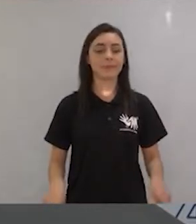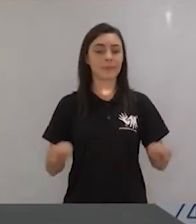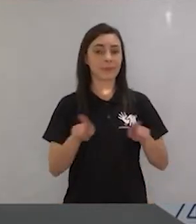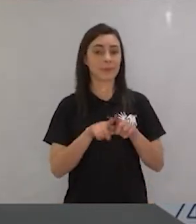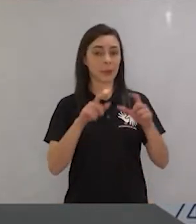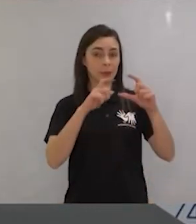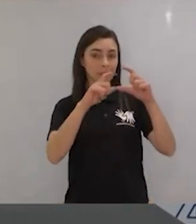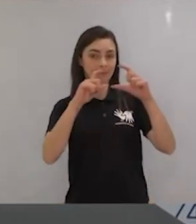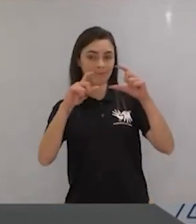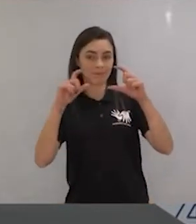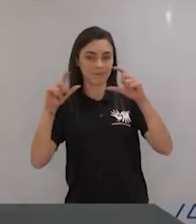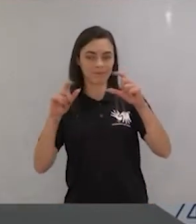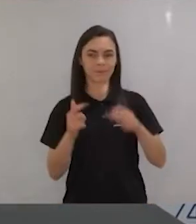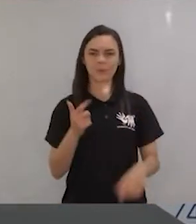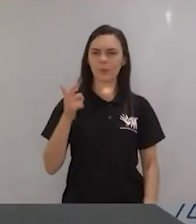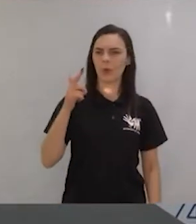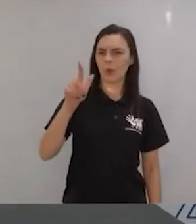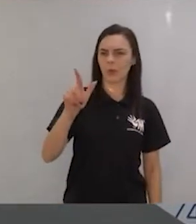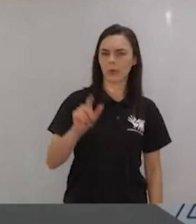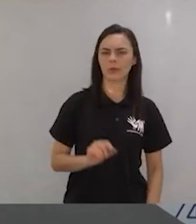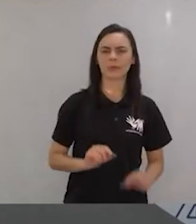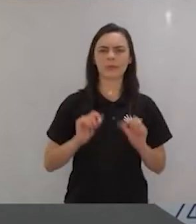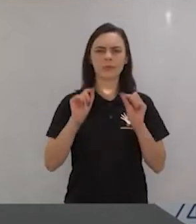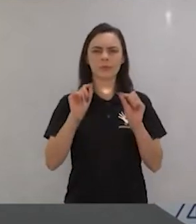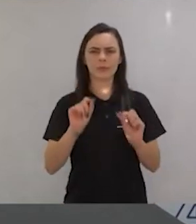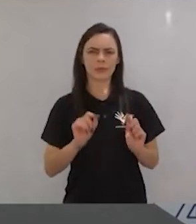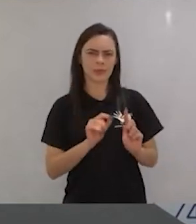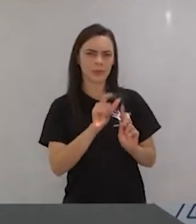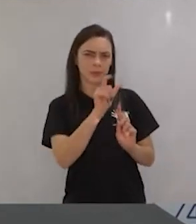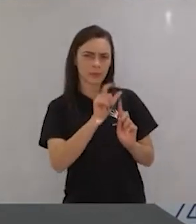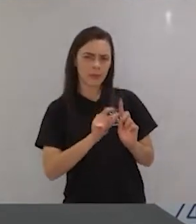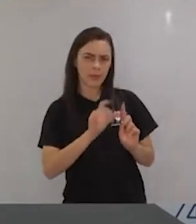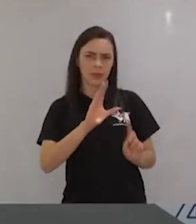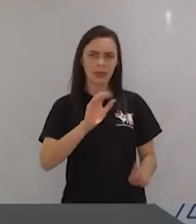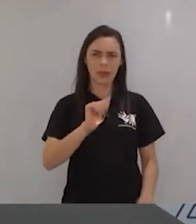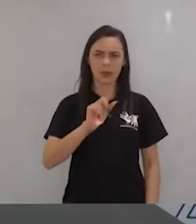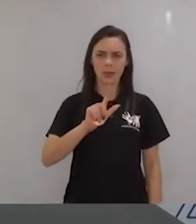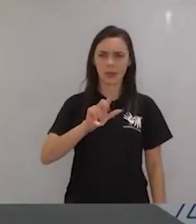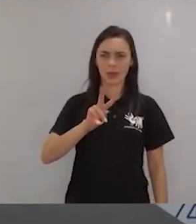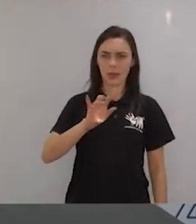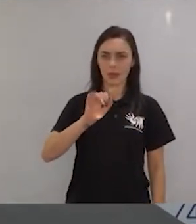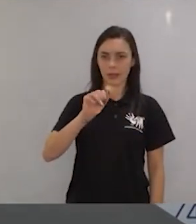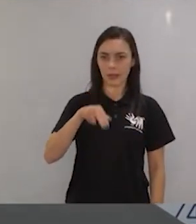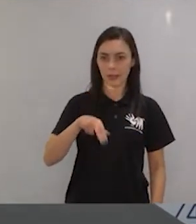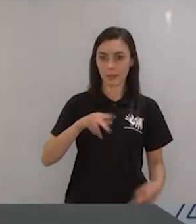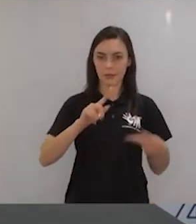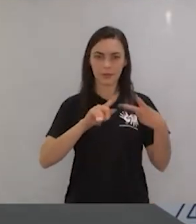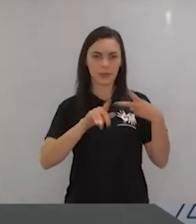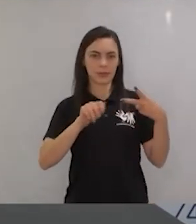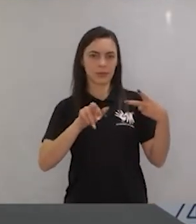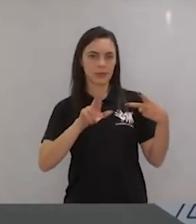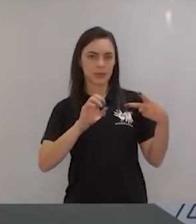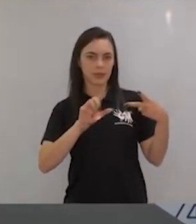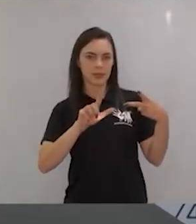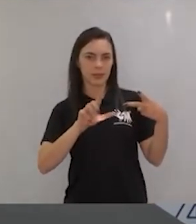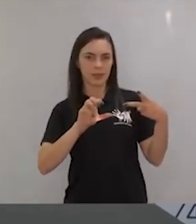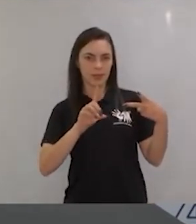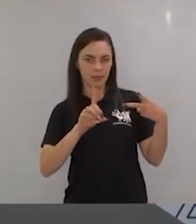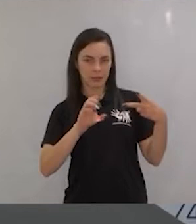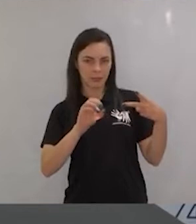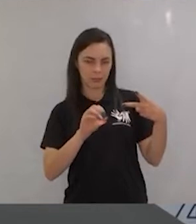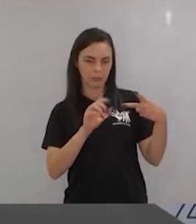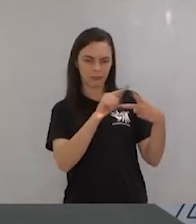Trouxe mais uma tirinha para vocês. É a tirinha do Calvin e o Haroldo. São os meus preferidos.